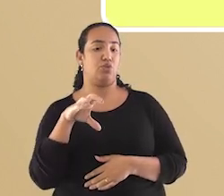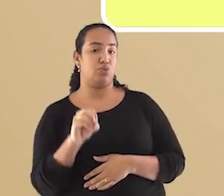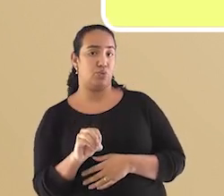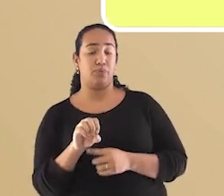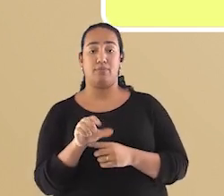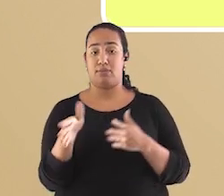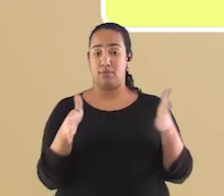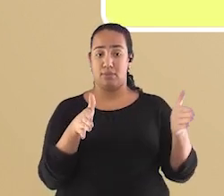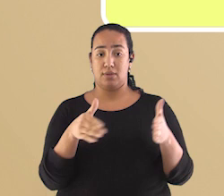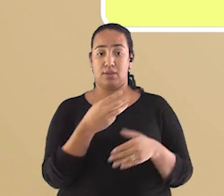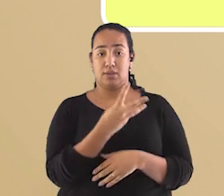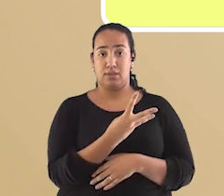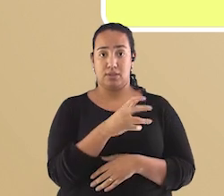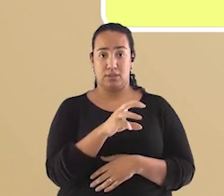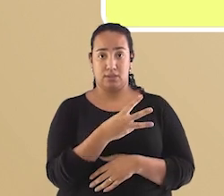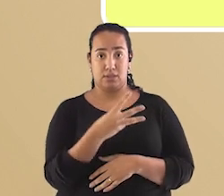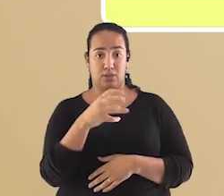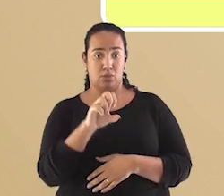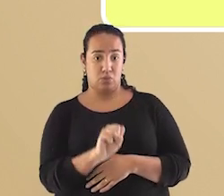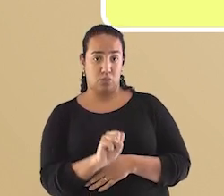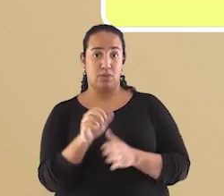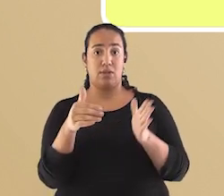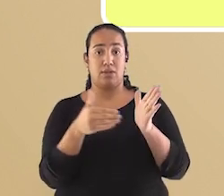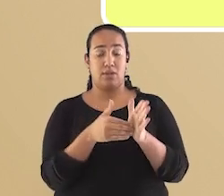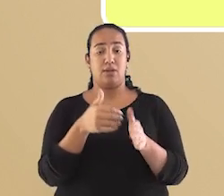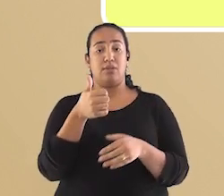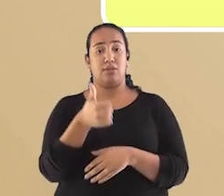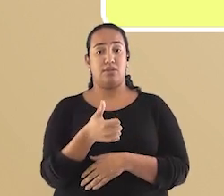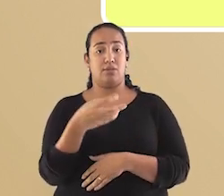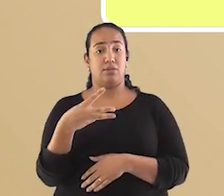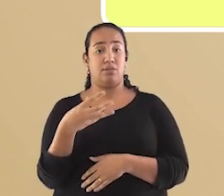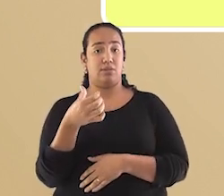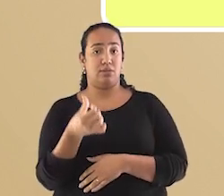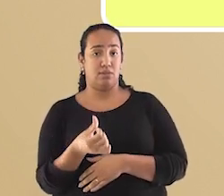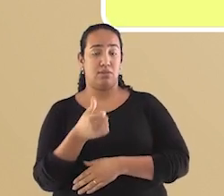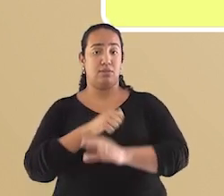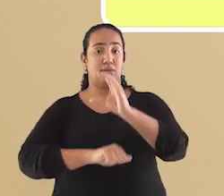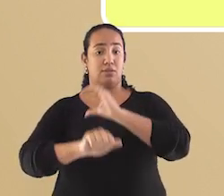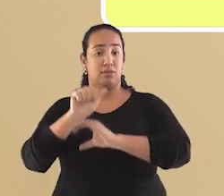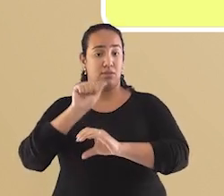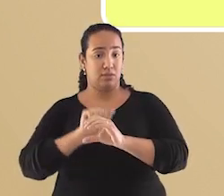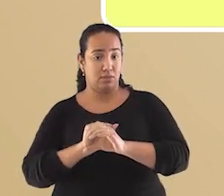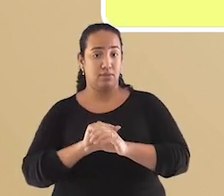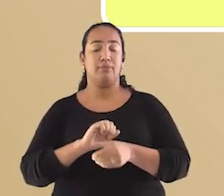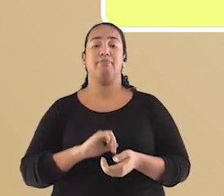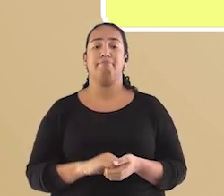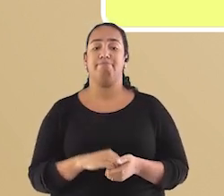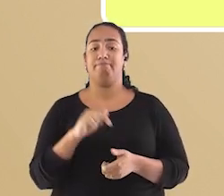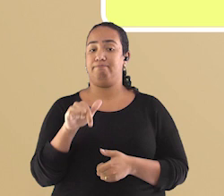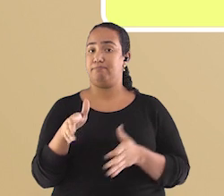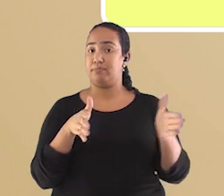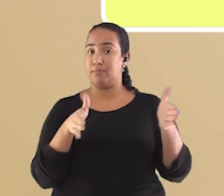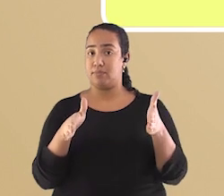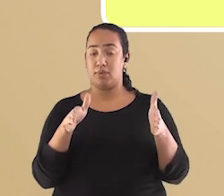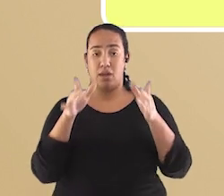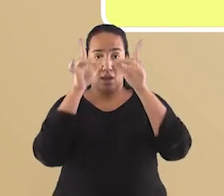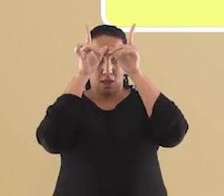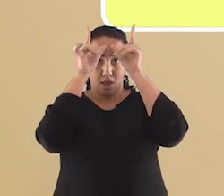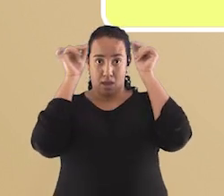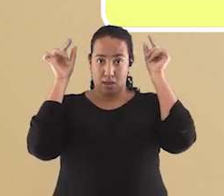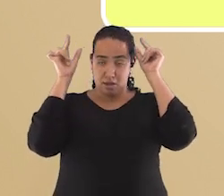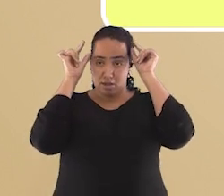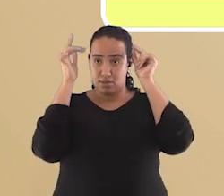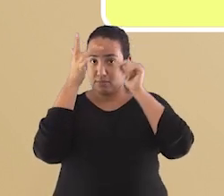foi de 338 a 136 a.C. Nesse período, a Grécia foi conquistada pela Macedônia.